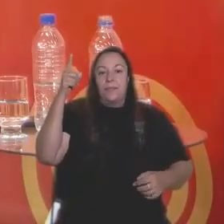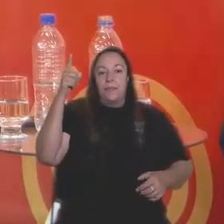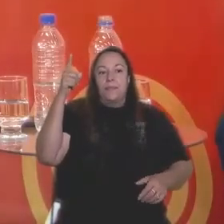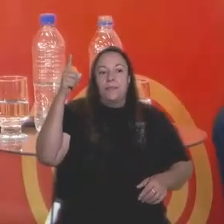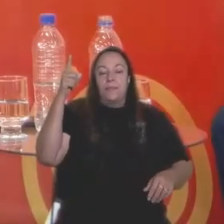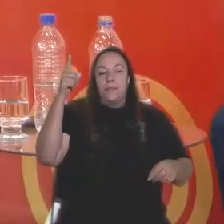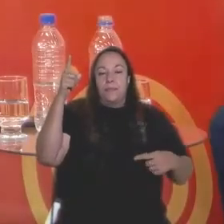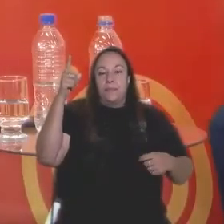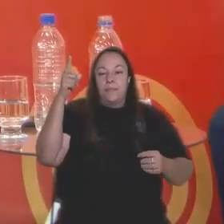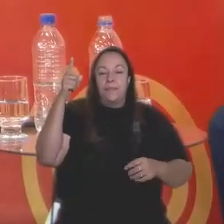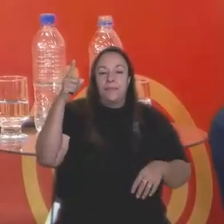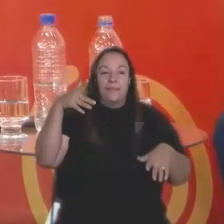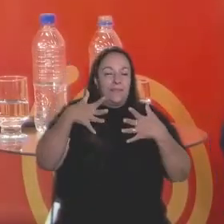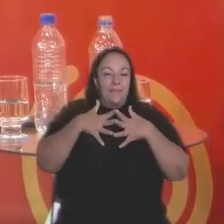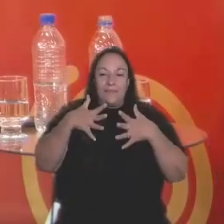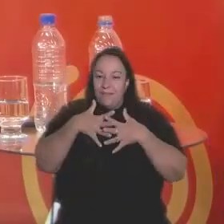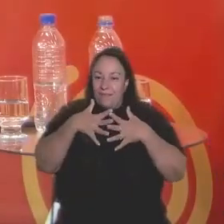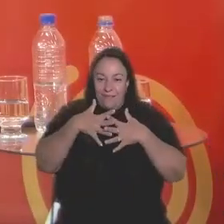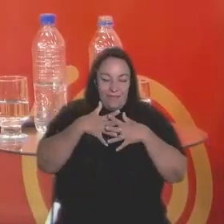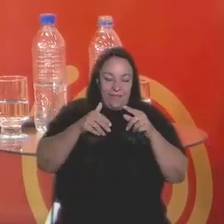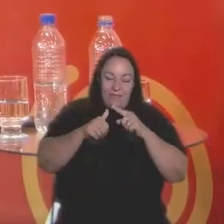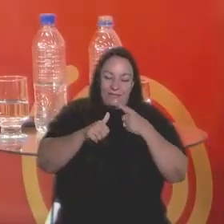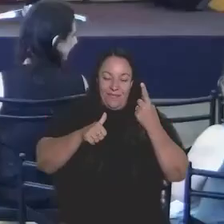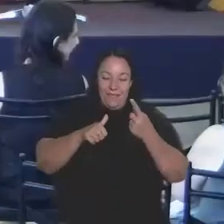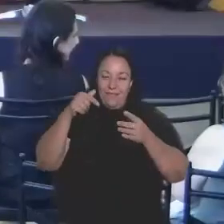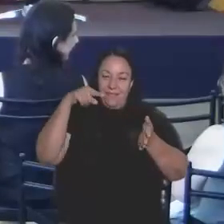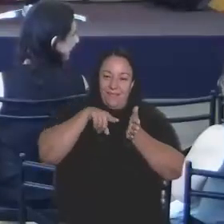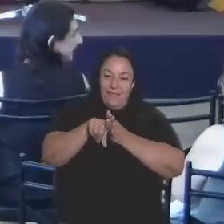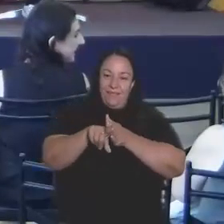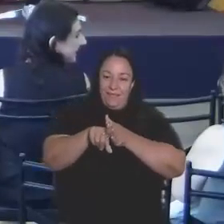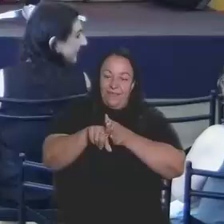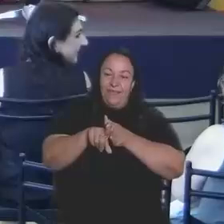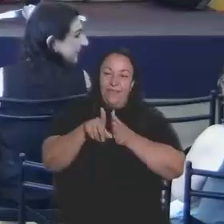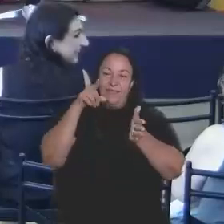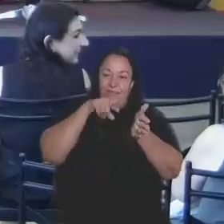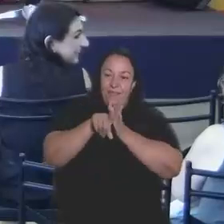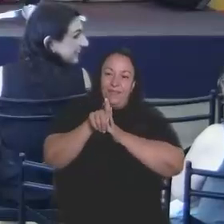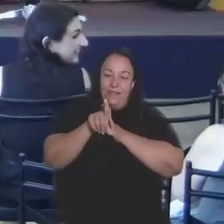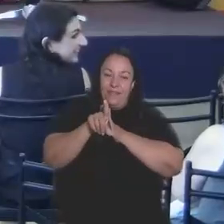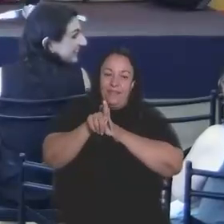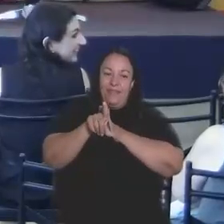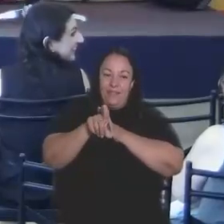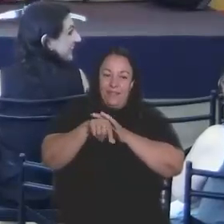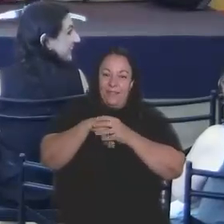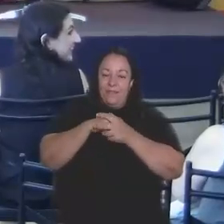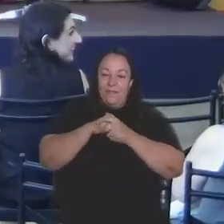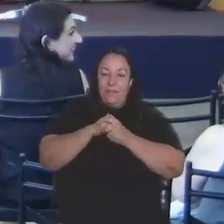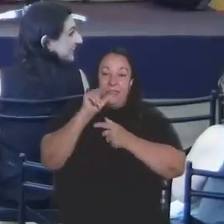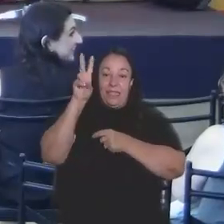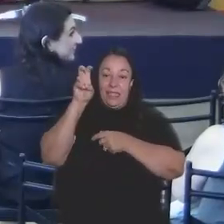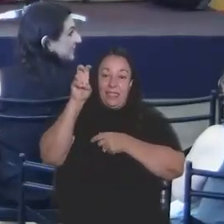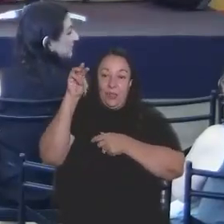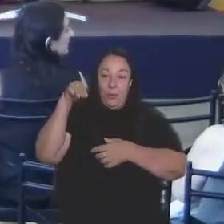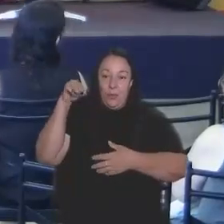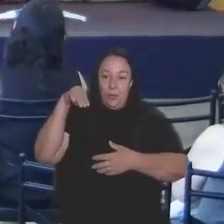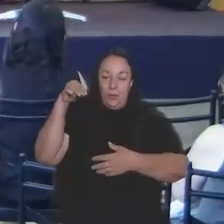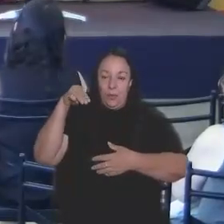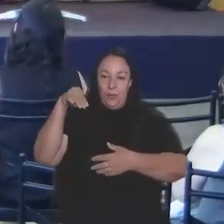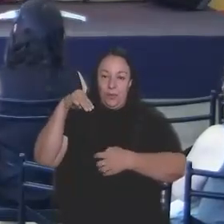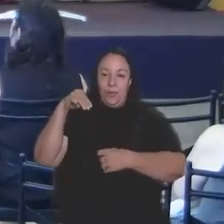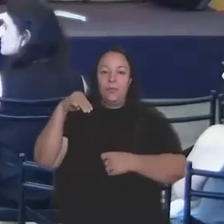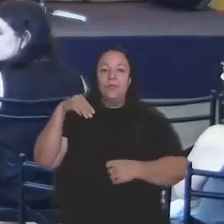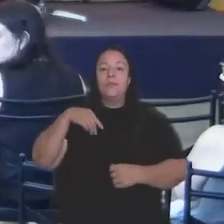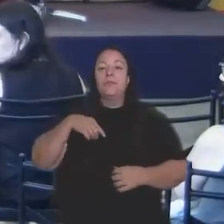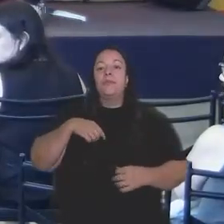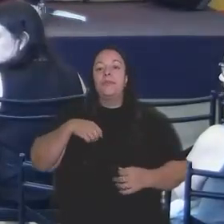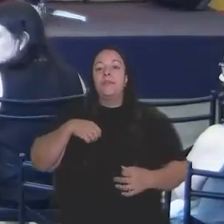briguem, viu, gente? Não precisa brigar para fazer a primeira pergunta. Geralmente, depois que vem a primeira, vai a segunda. Segunda, e só temos 5 minutos. Olha